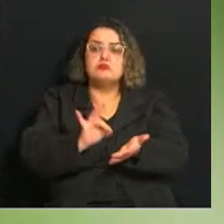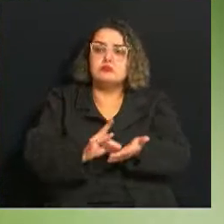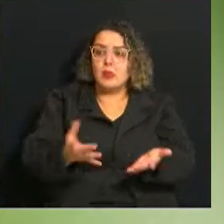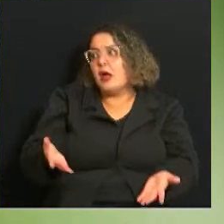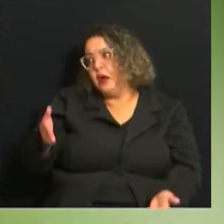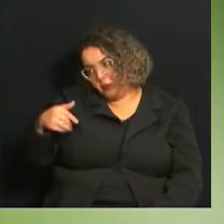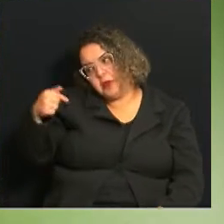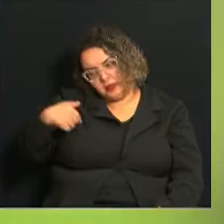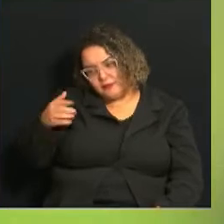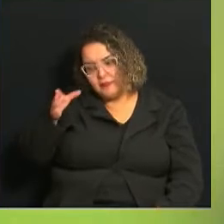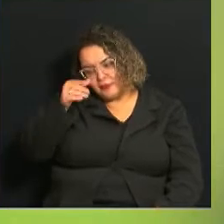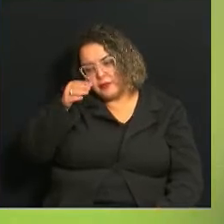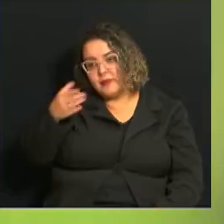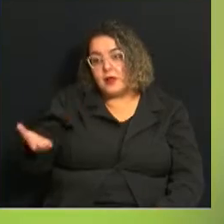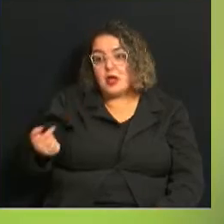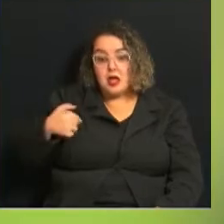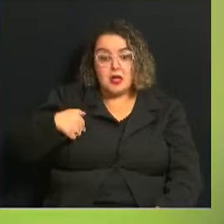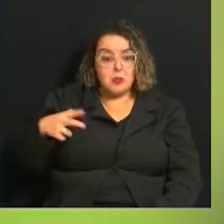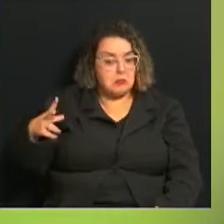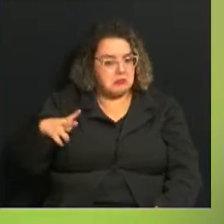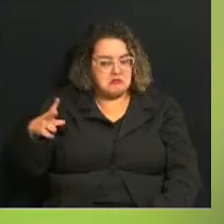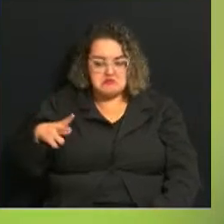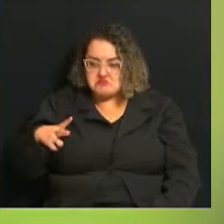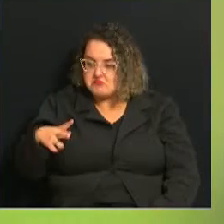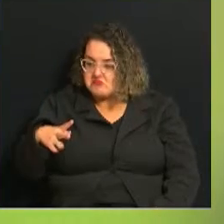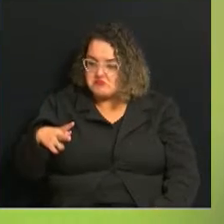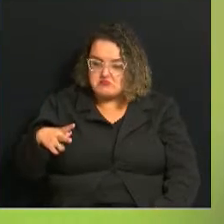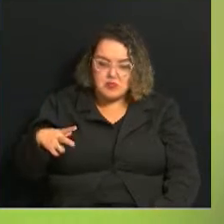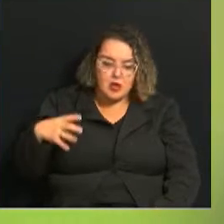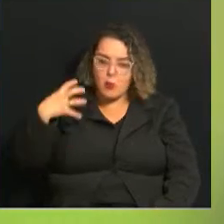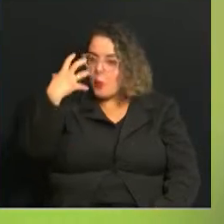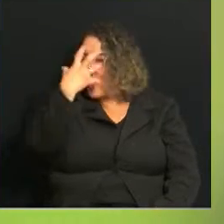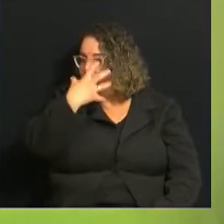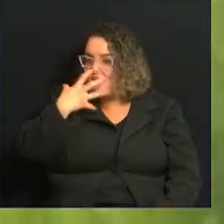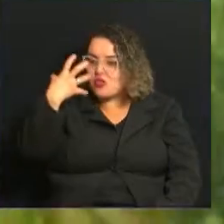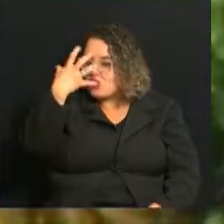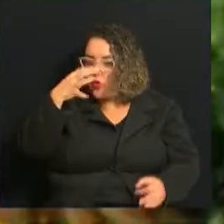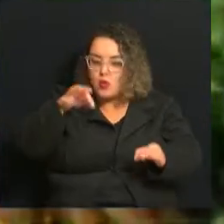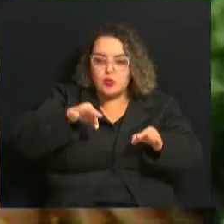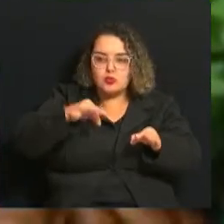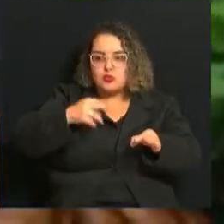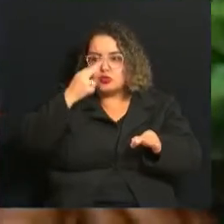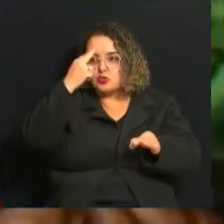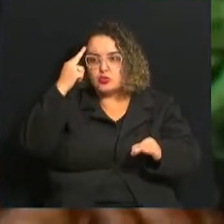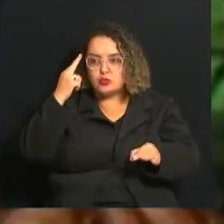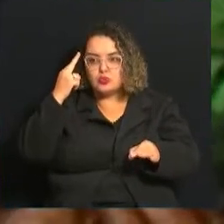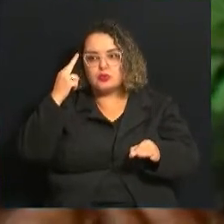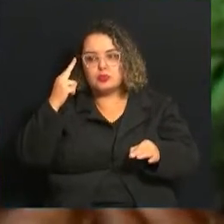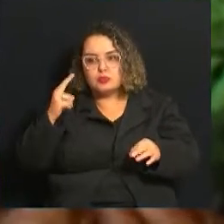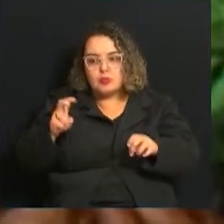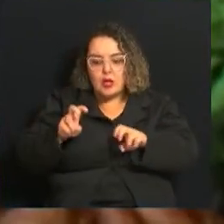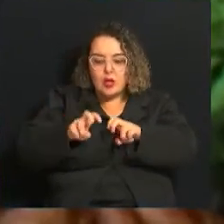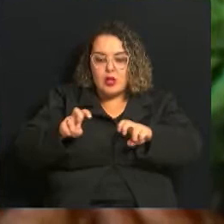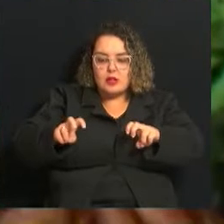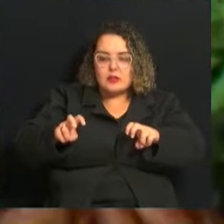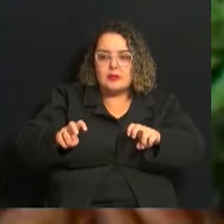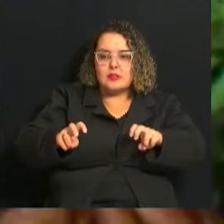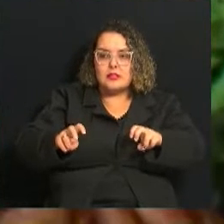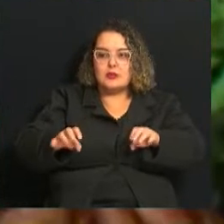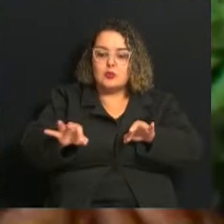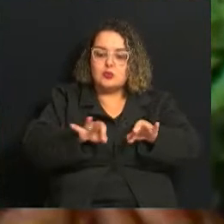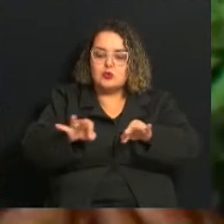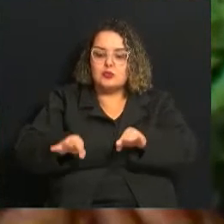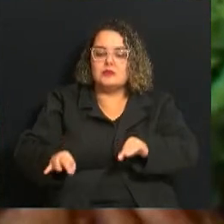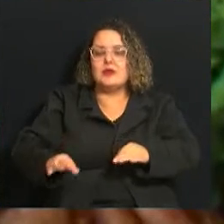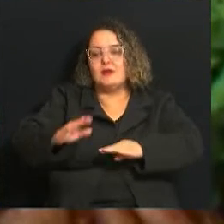curioso, porque eu, particularmente, sou apaixonado por chá. O Gabriel, não é, que senta pertinho de mim lá na redação da TV Câmara